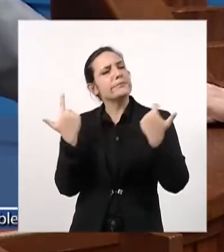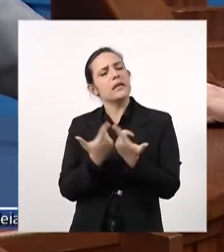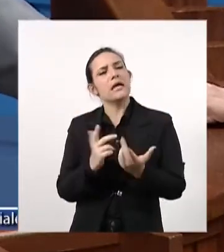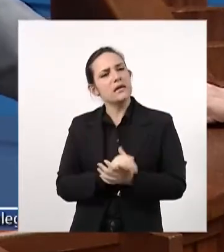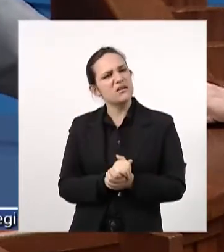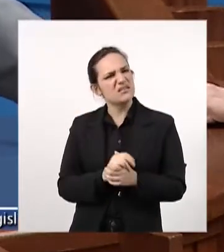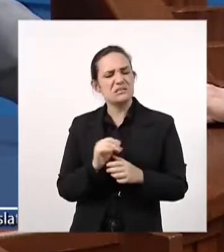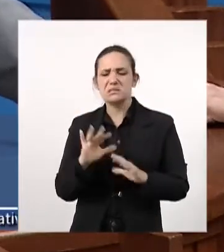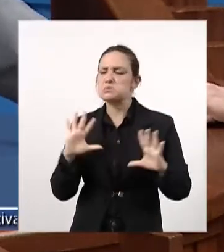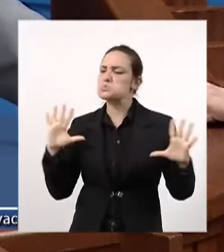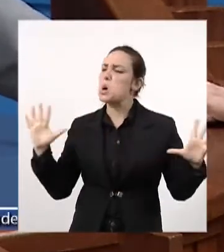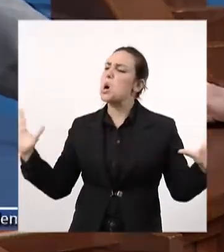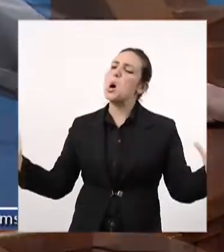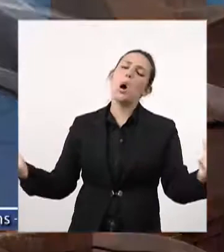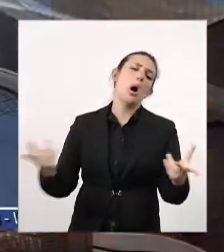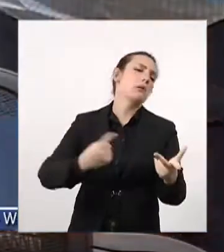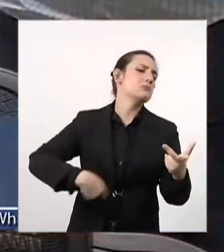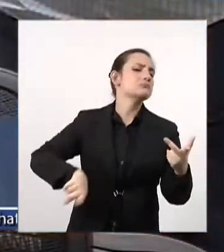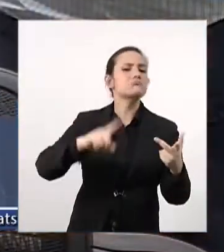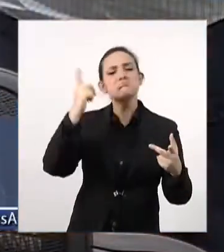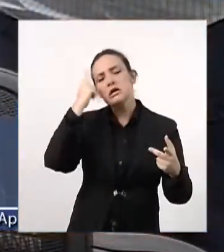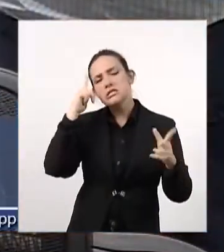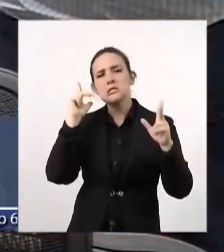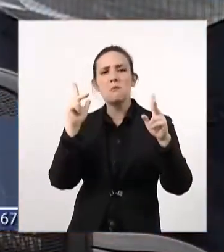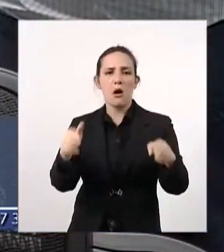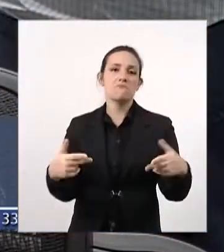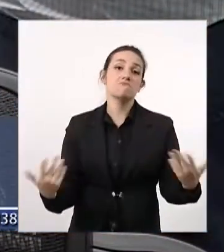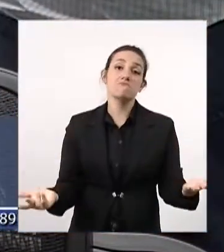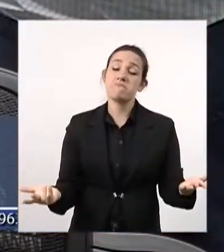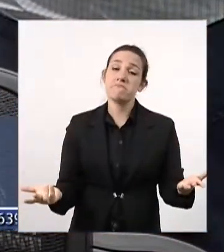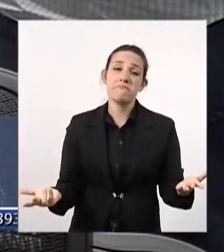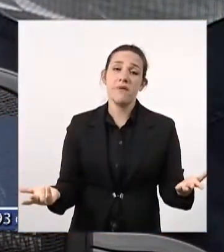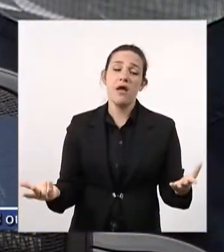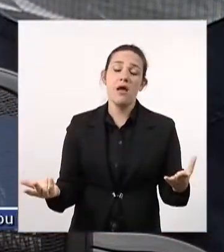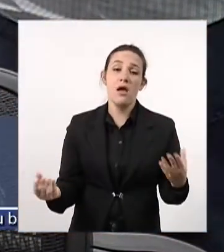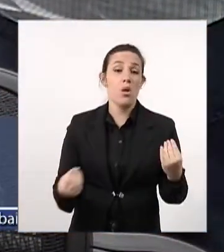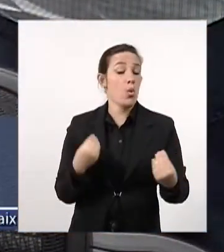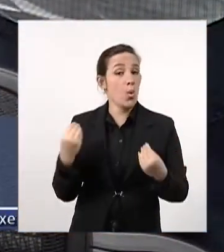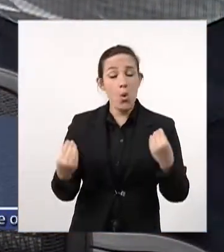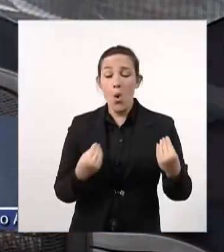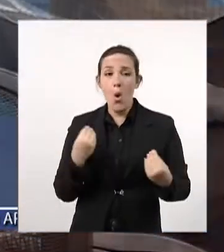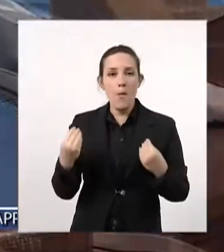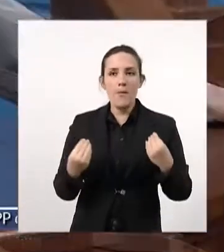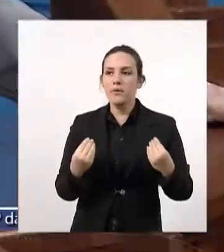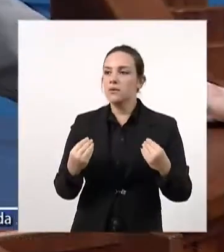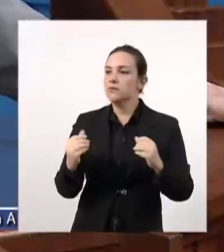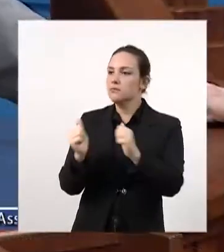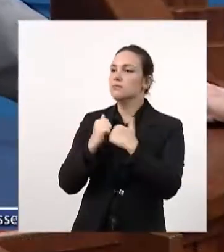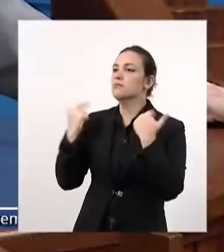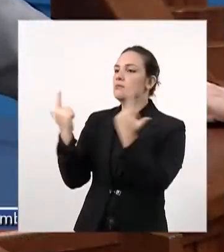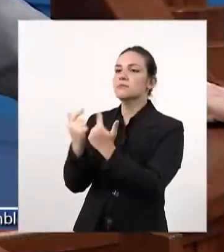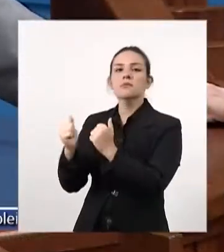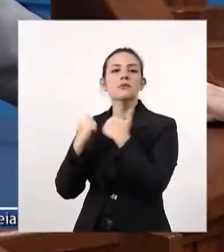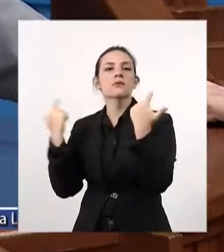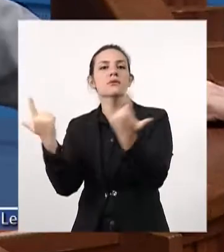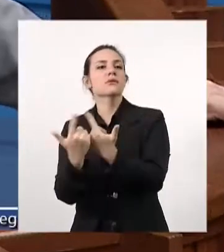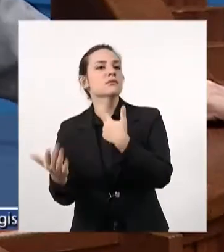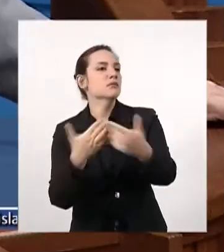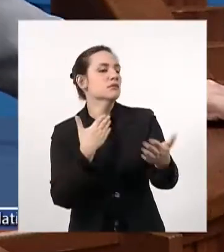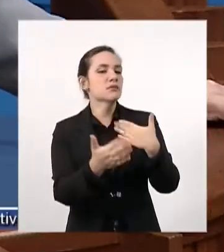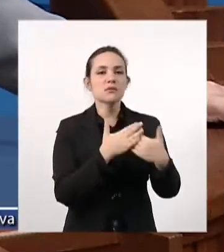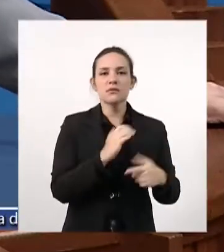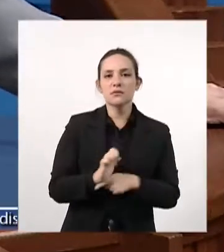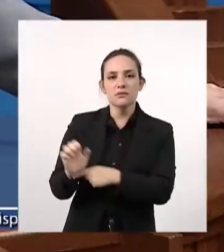se todos pensassem da mesma forma? O que seria das casas legislativas se nós